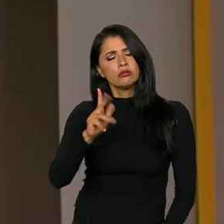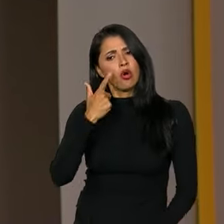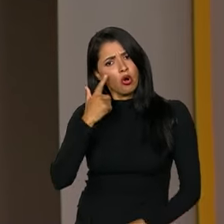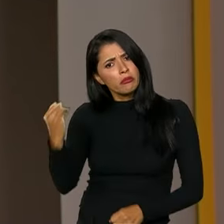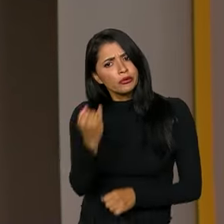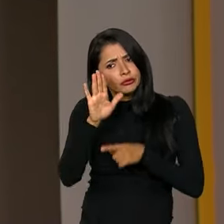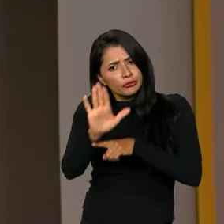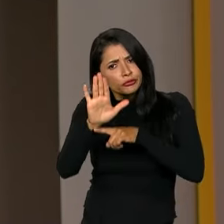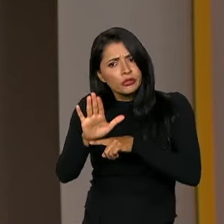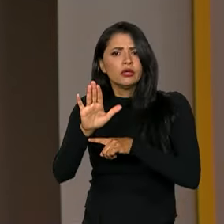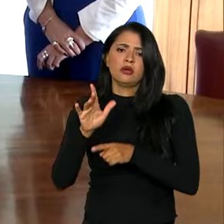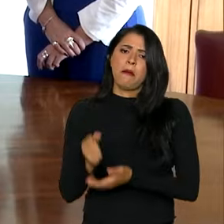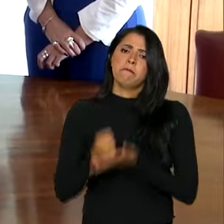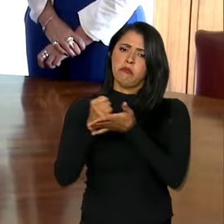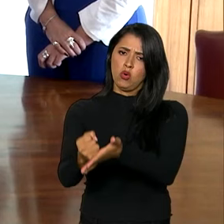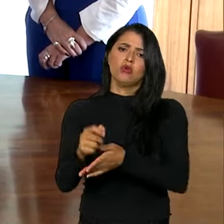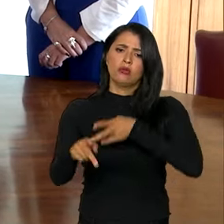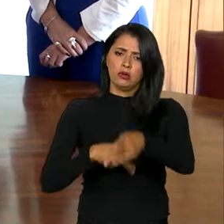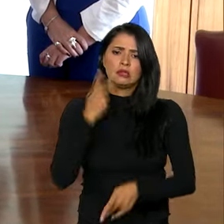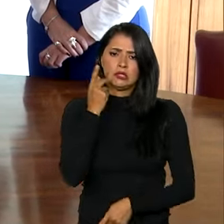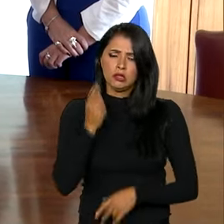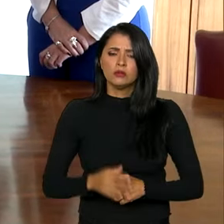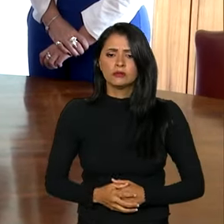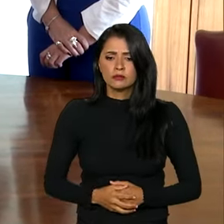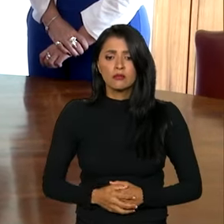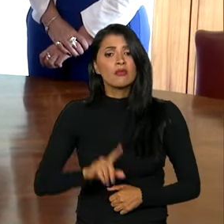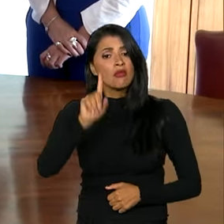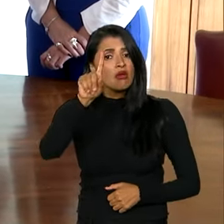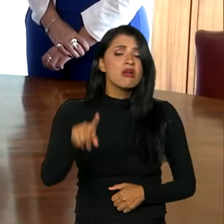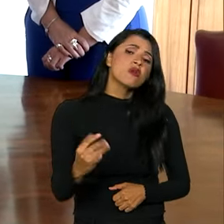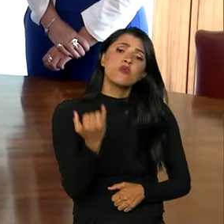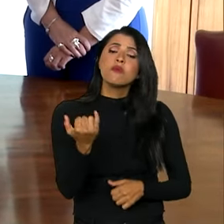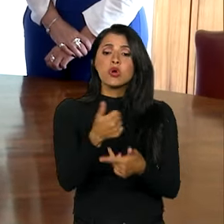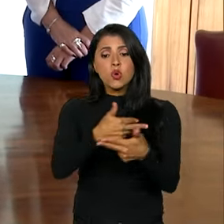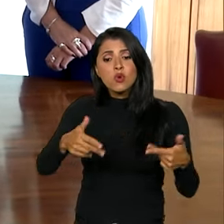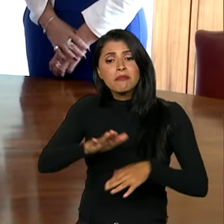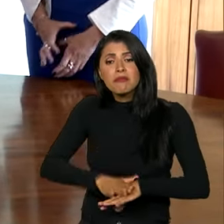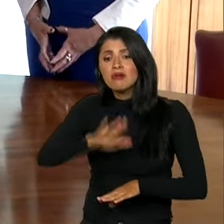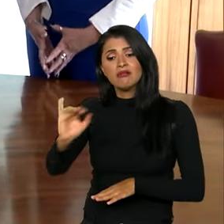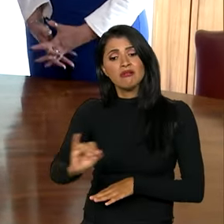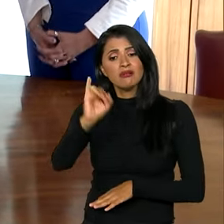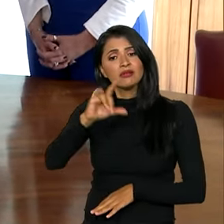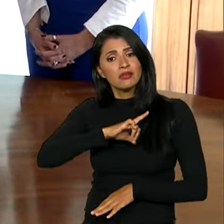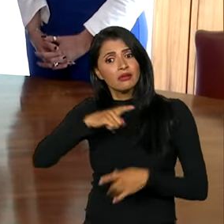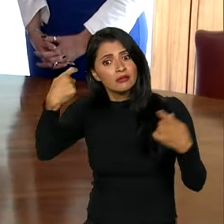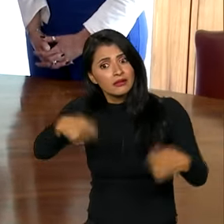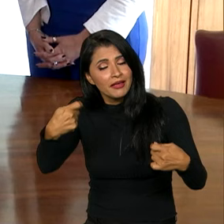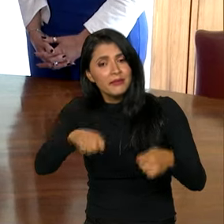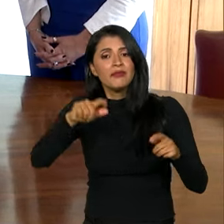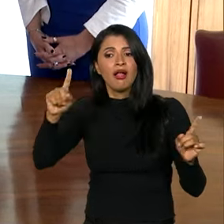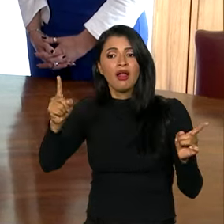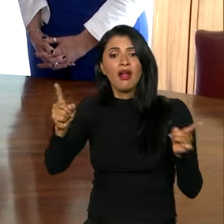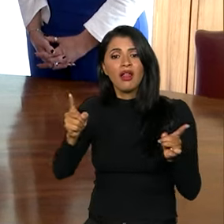à população cearense. Uma das coisas mais importantes que nós fizemos para